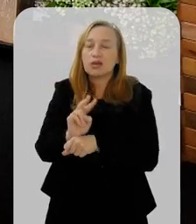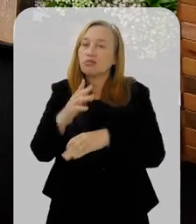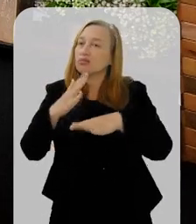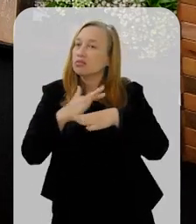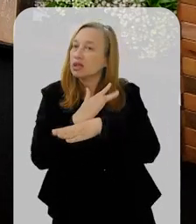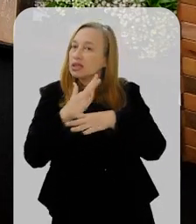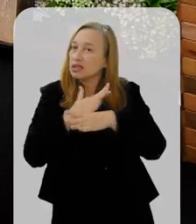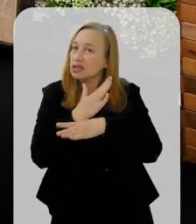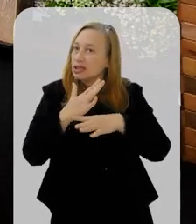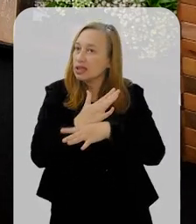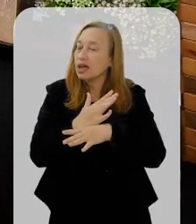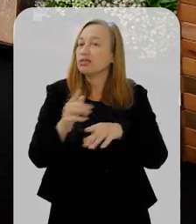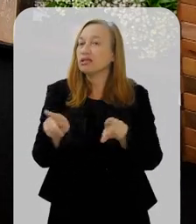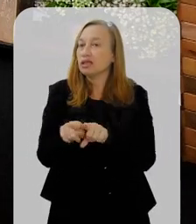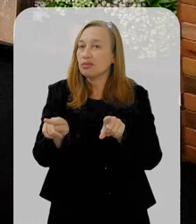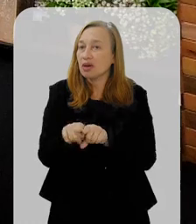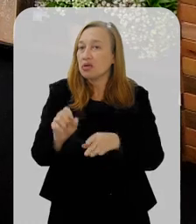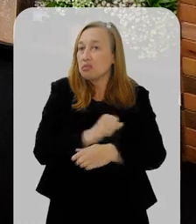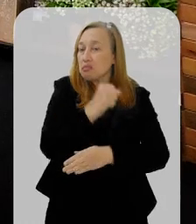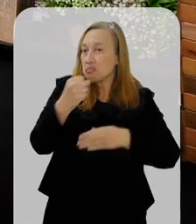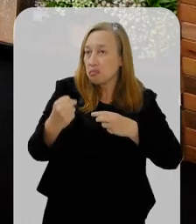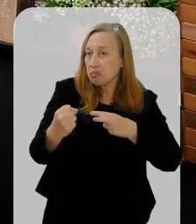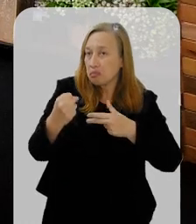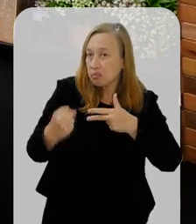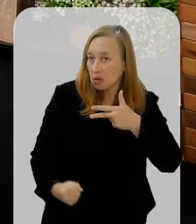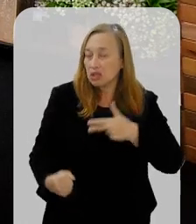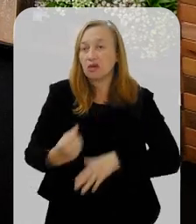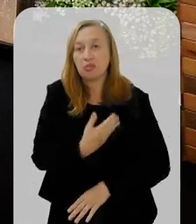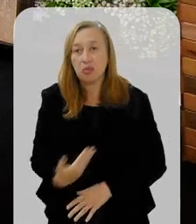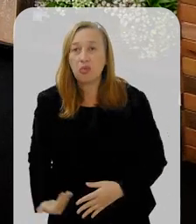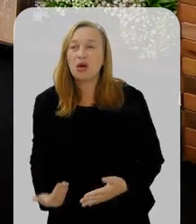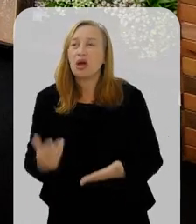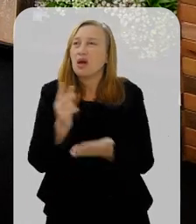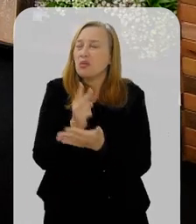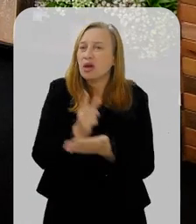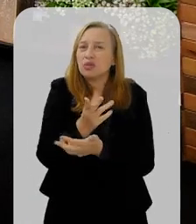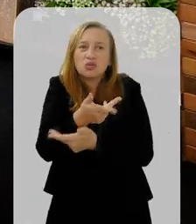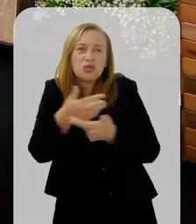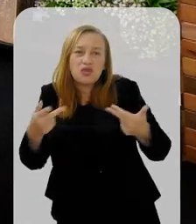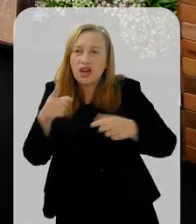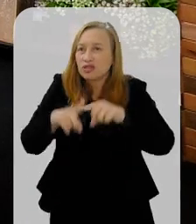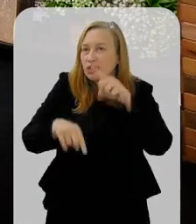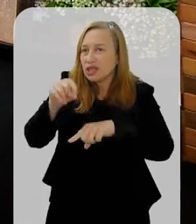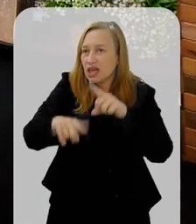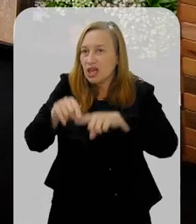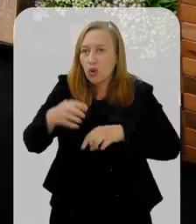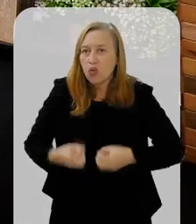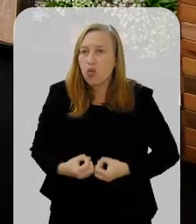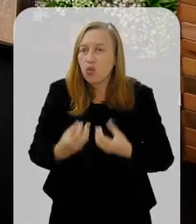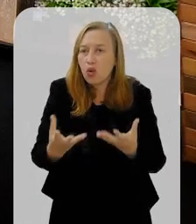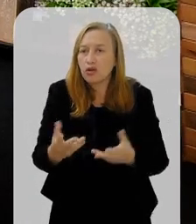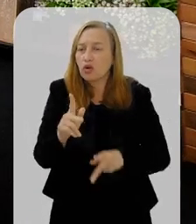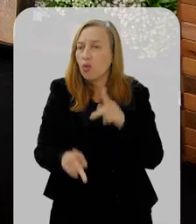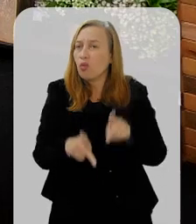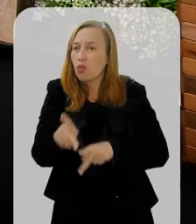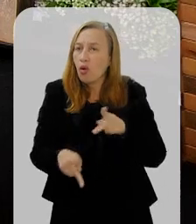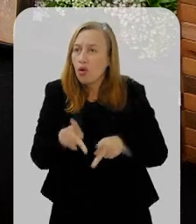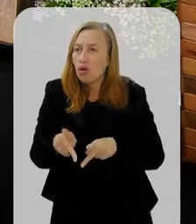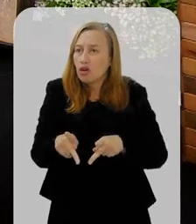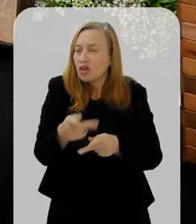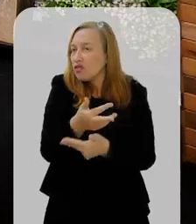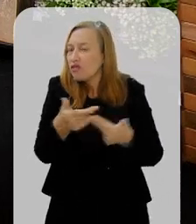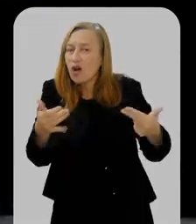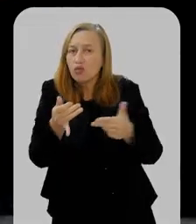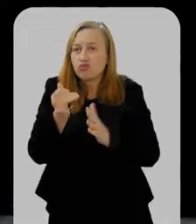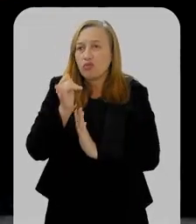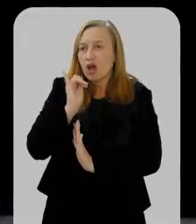nas cidades e por parte do poder público, mesmo já tendo, enfim, diversos materiais aí à disposição da população, enfim,